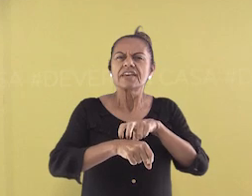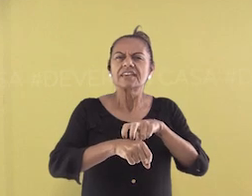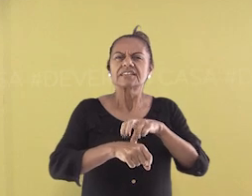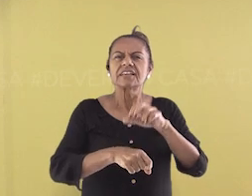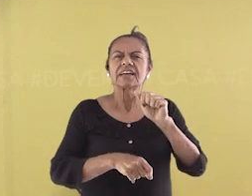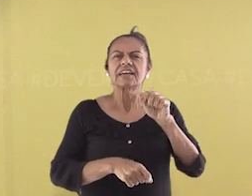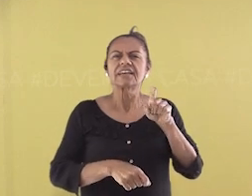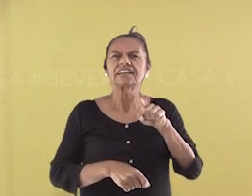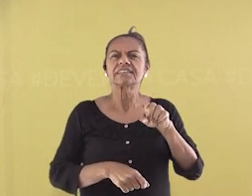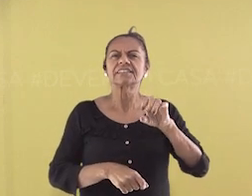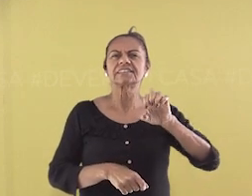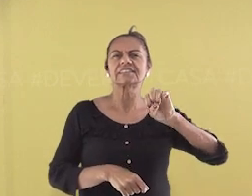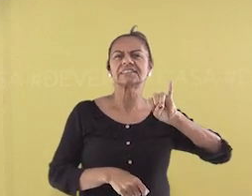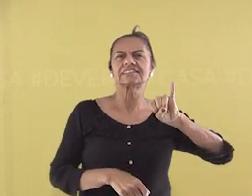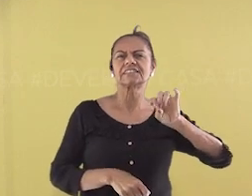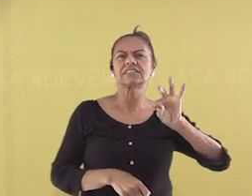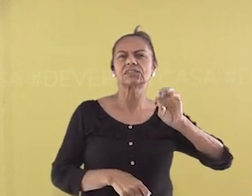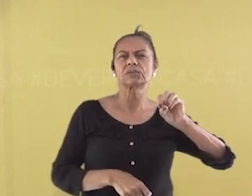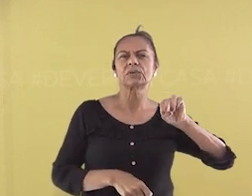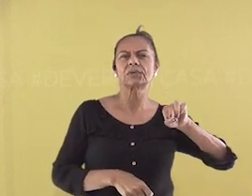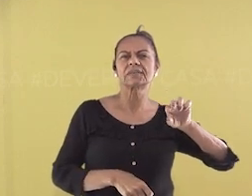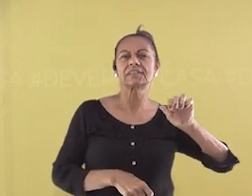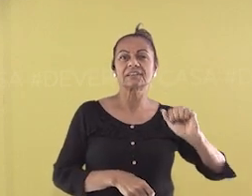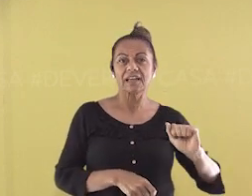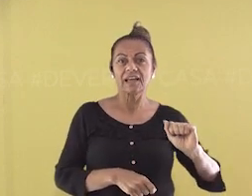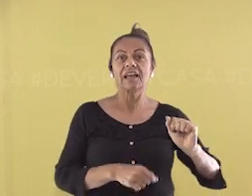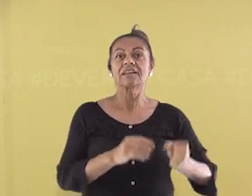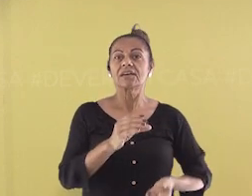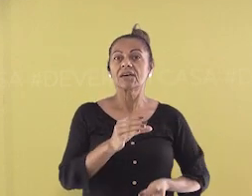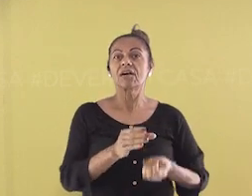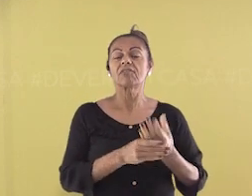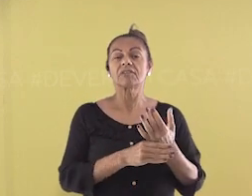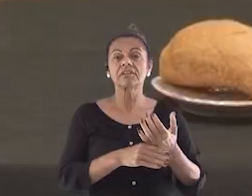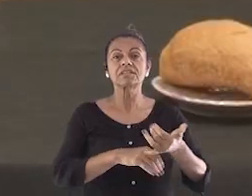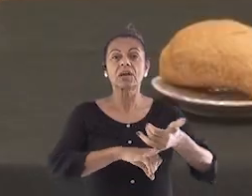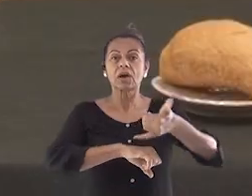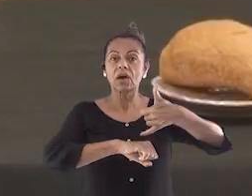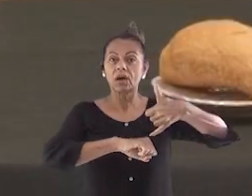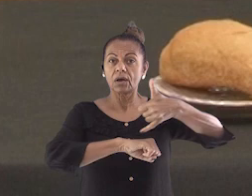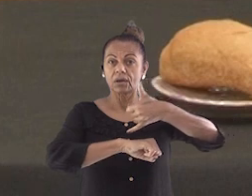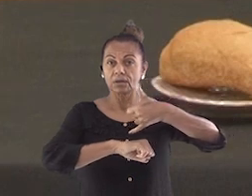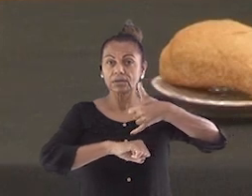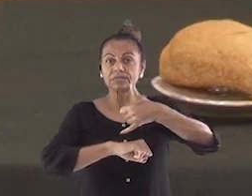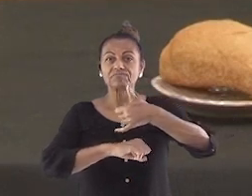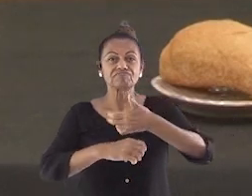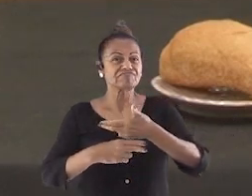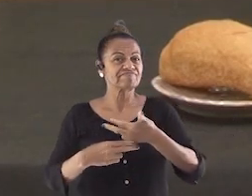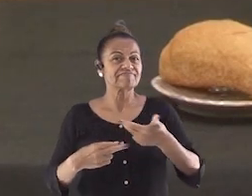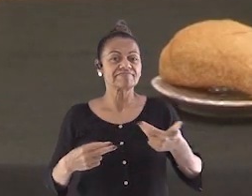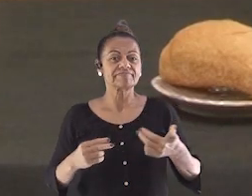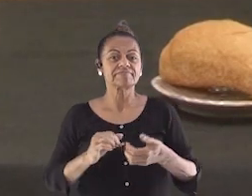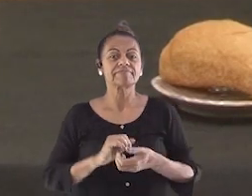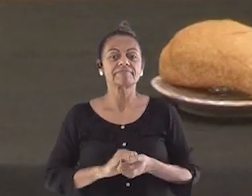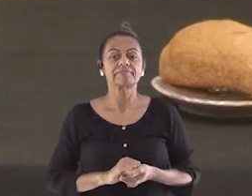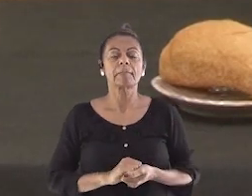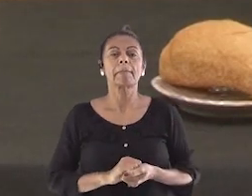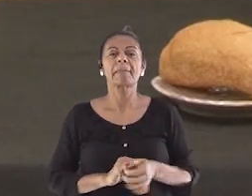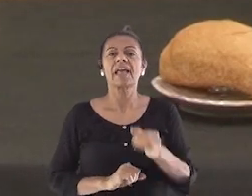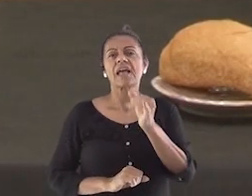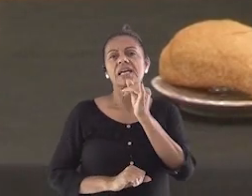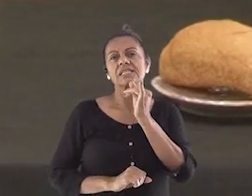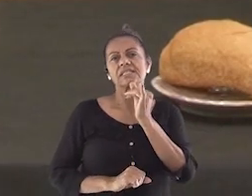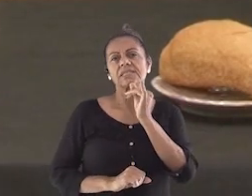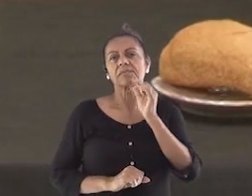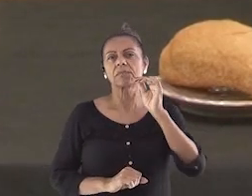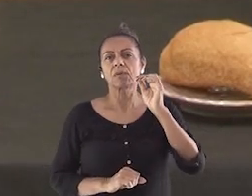cosméticos. Esses são alguns exemplos, mas temos muitos outros. Por exemplo, os pães e bolos